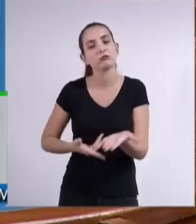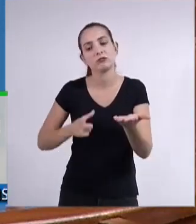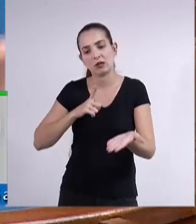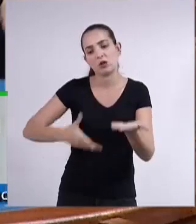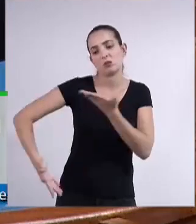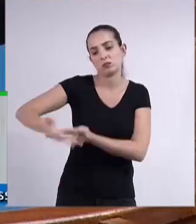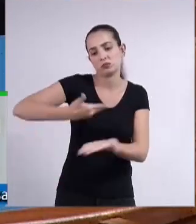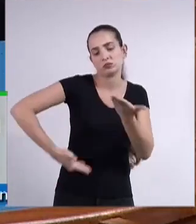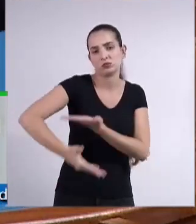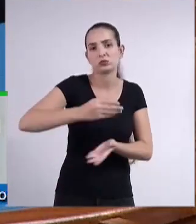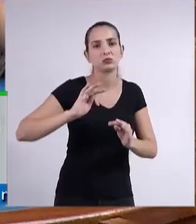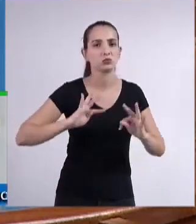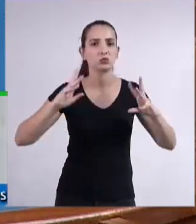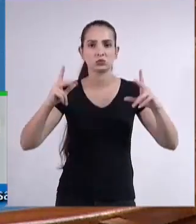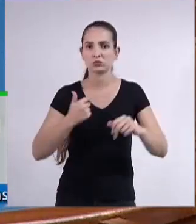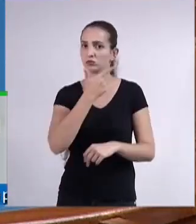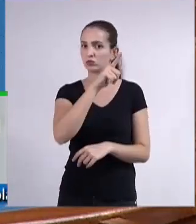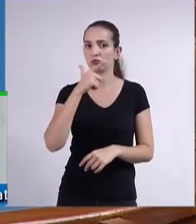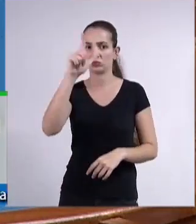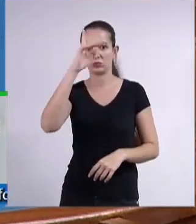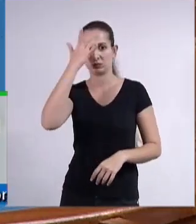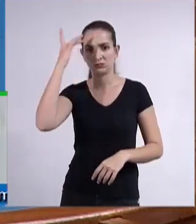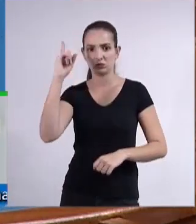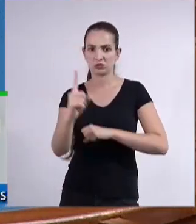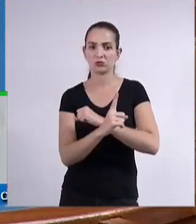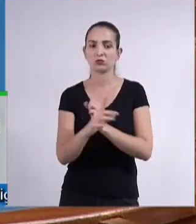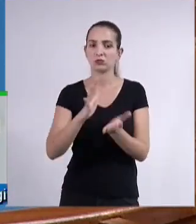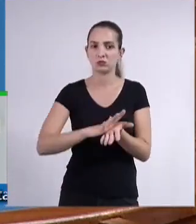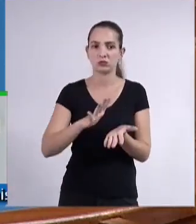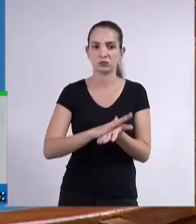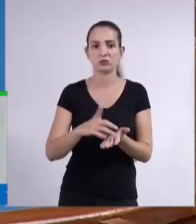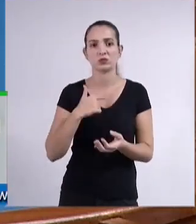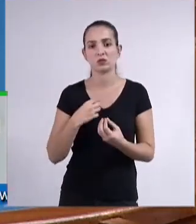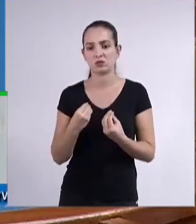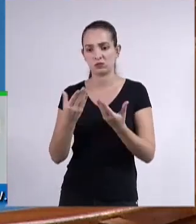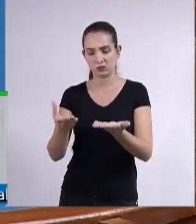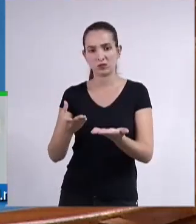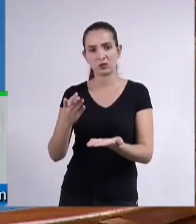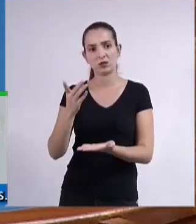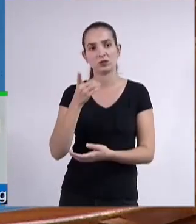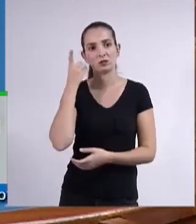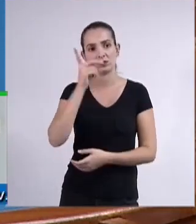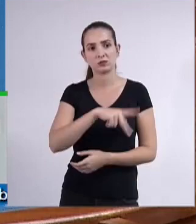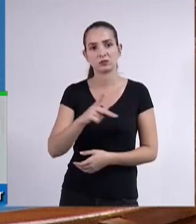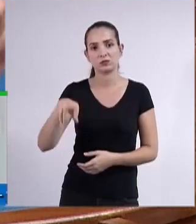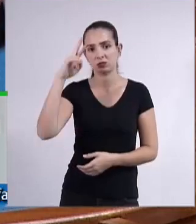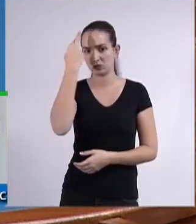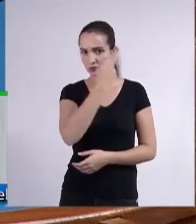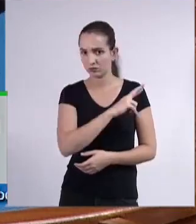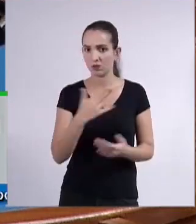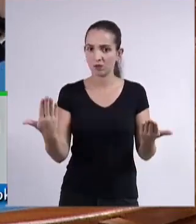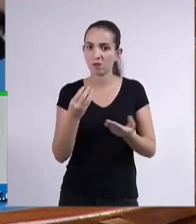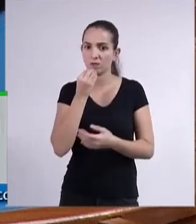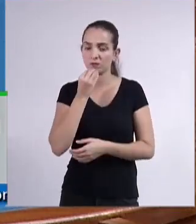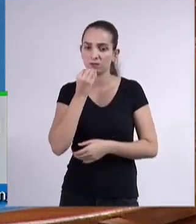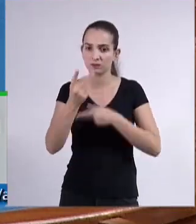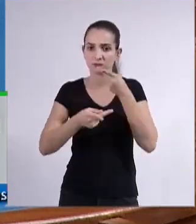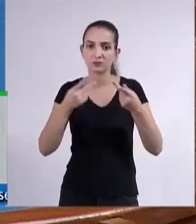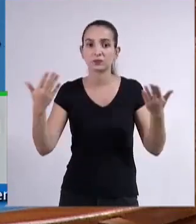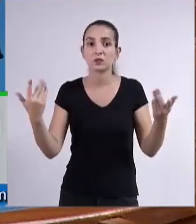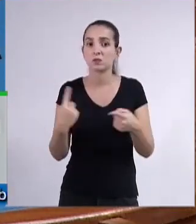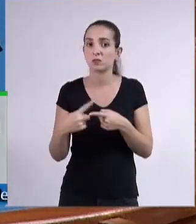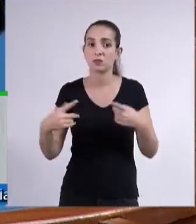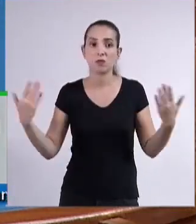consideração na formação da tarifa. Já vou conceder ao deputado professor Rinaldo uma parte. Deputado professor Rinaldo, hoje, em